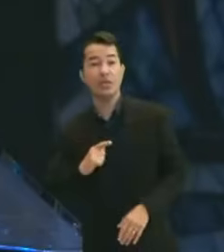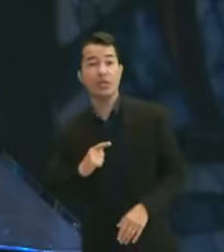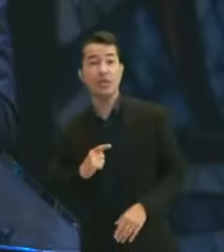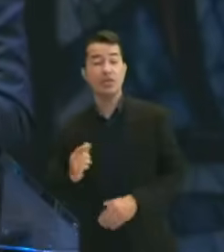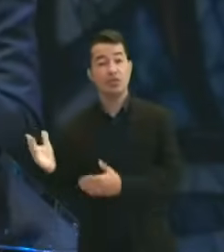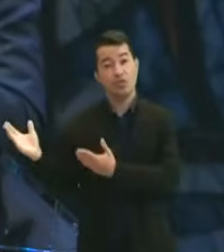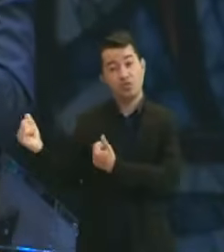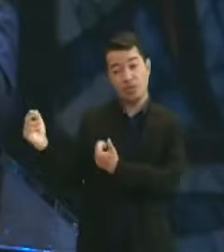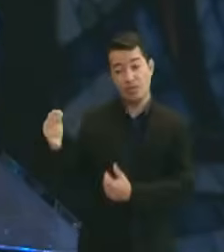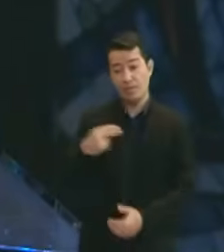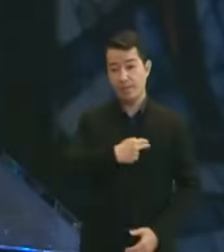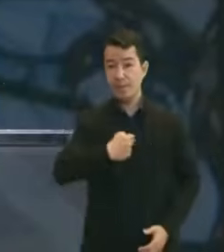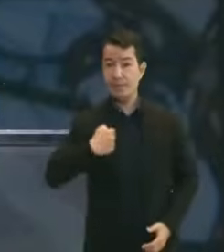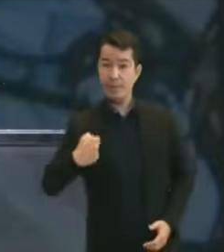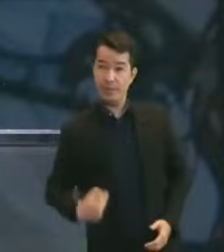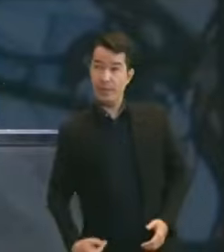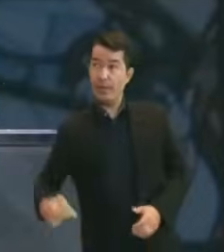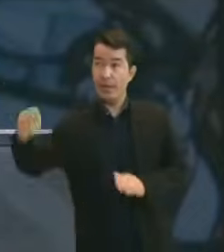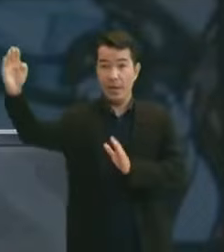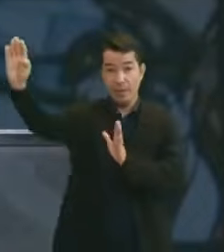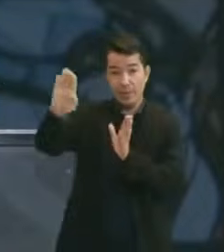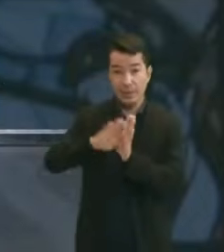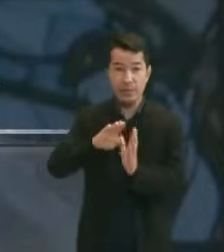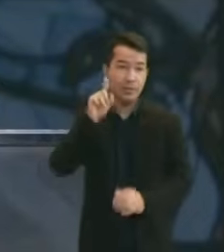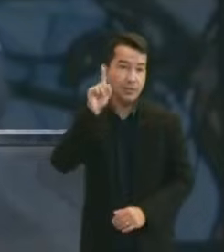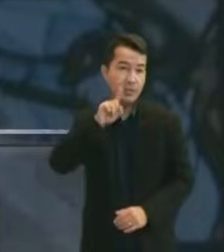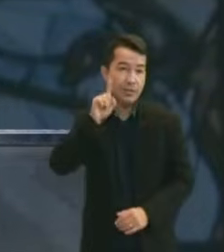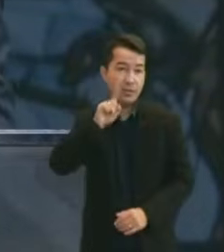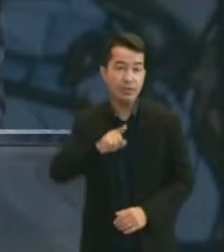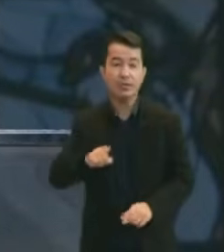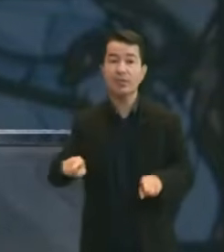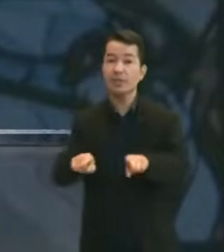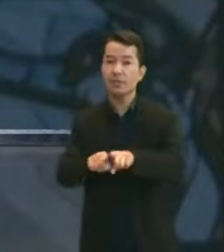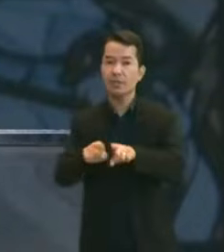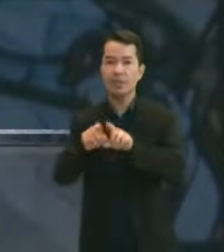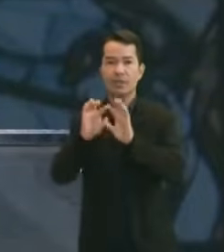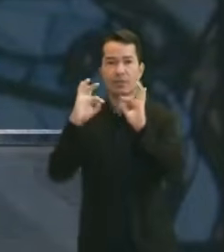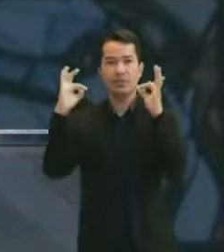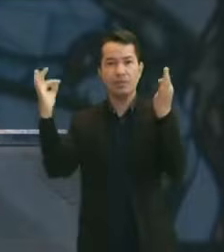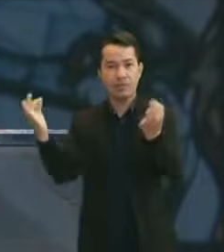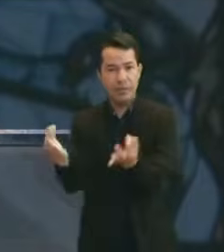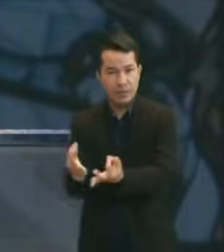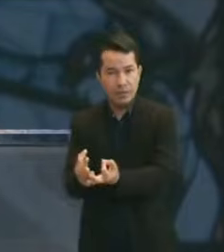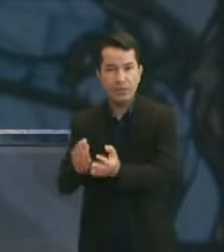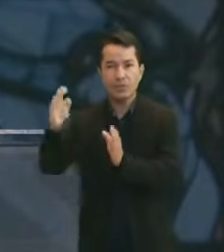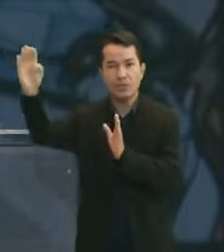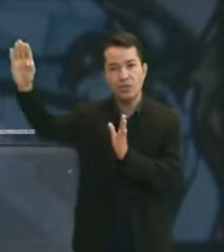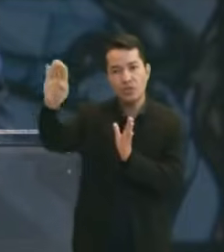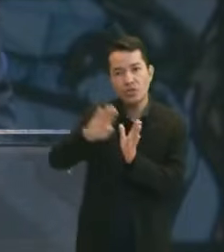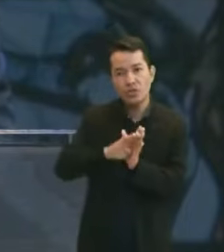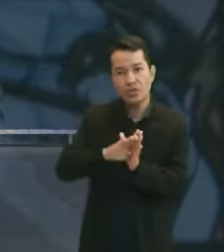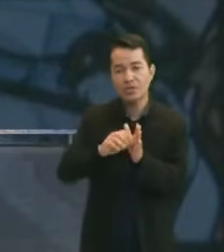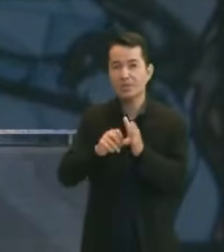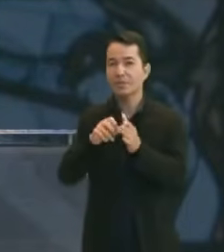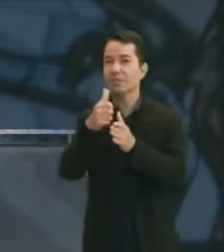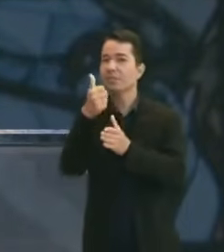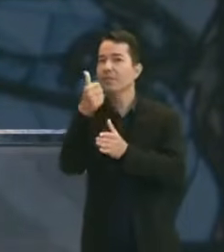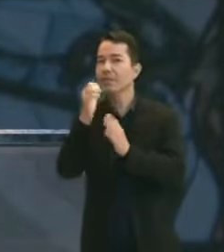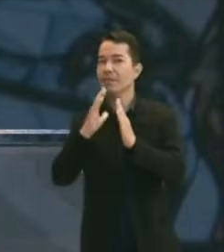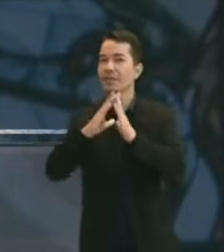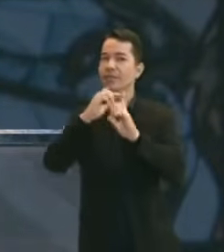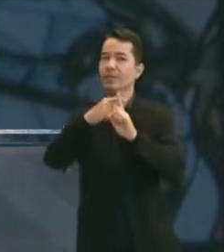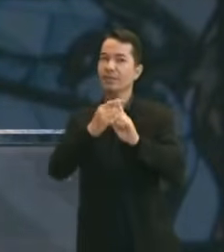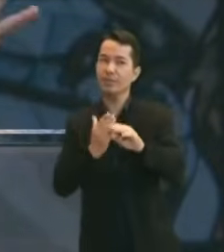semana dele nos Estados Unidos, era a primeira semana dele ali na casa, se ambientando com tudo diferente, e ele foi levado na igreja pelos seus pais.